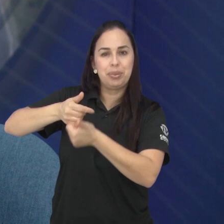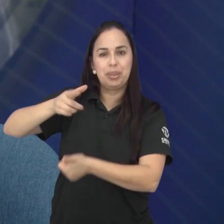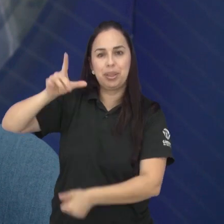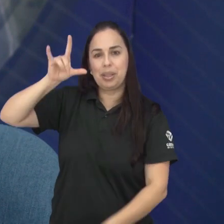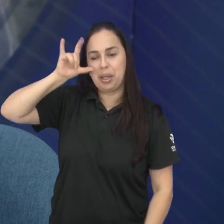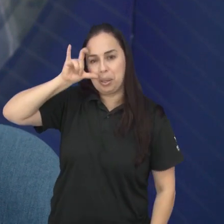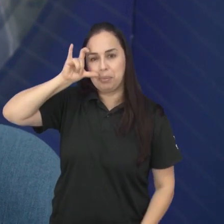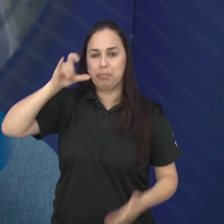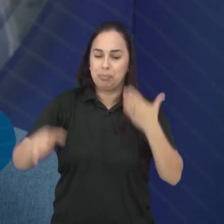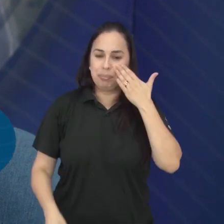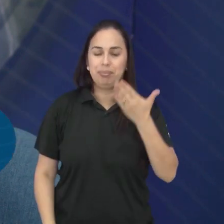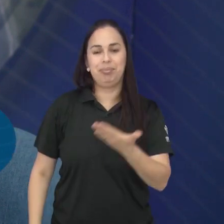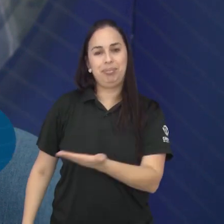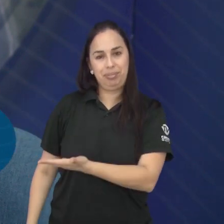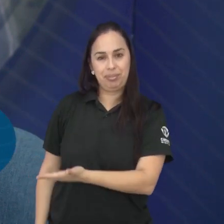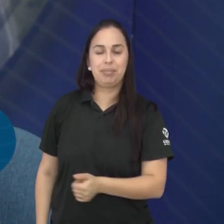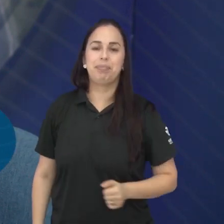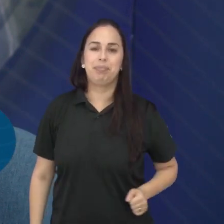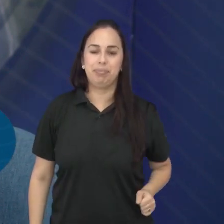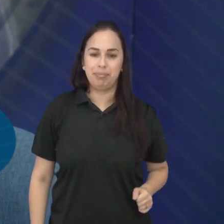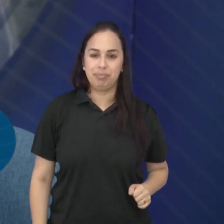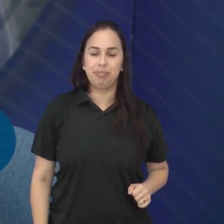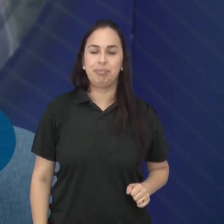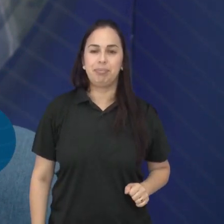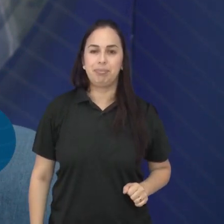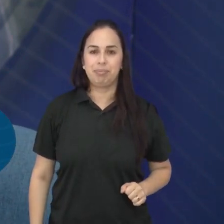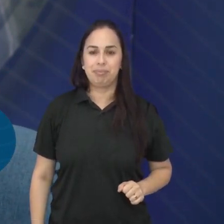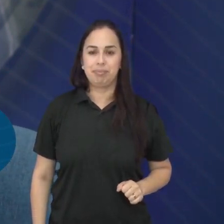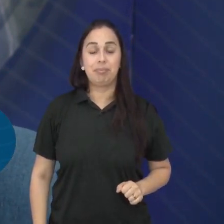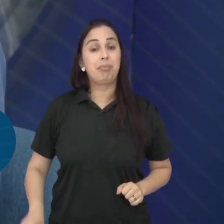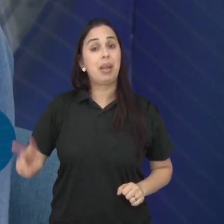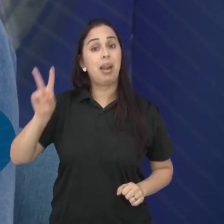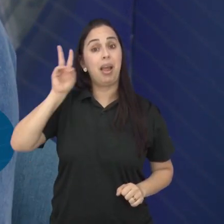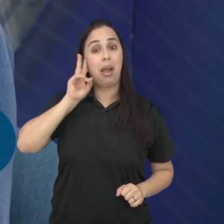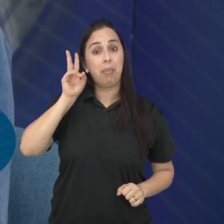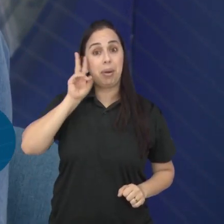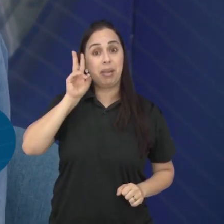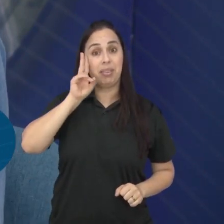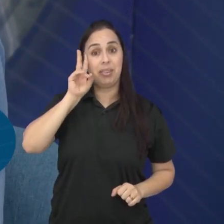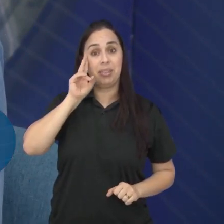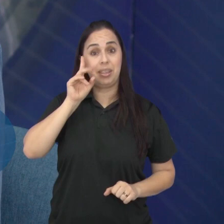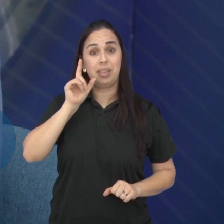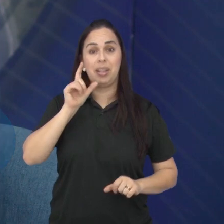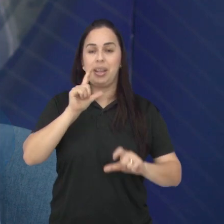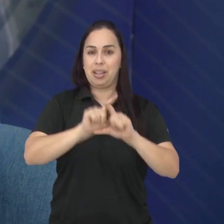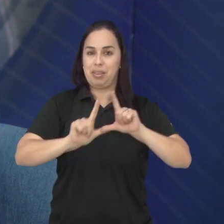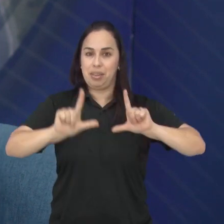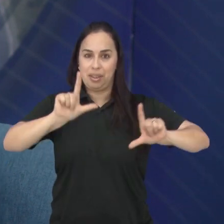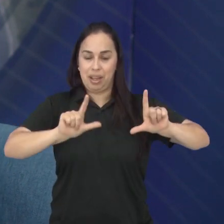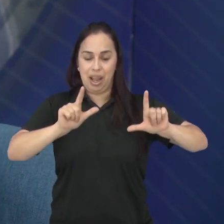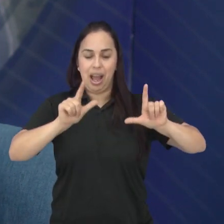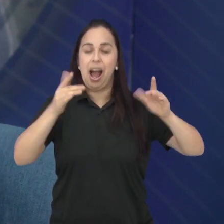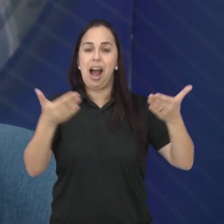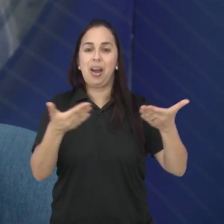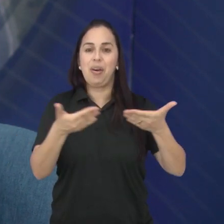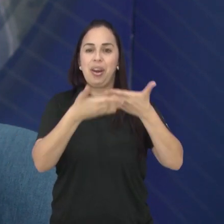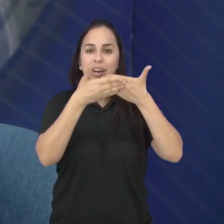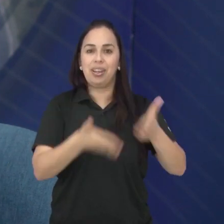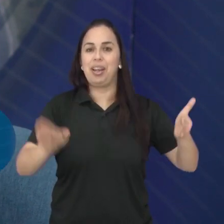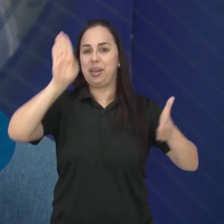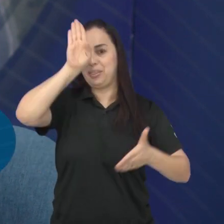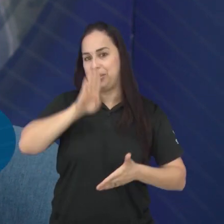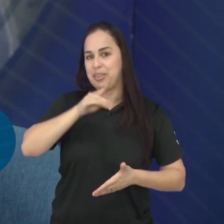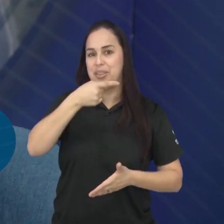pelo nosso Instagram, @Diálogos da Cidade na TV. Lembrando também que a TV Câmara de São José dos Campos agora está em